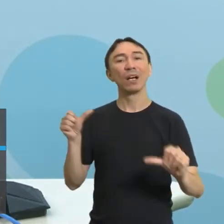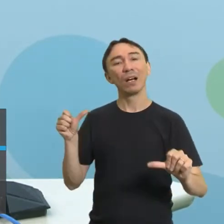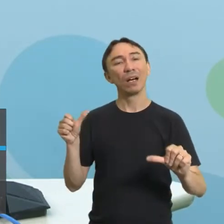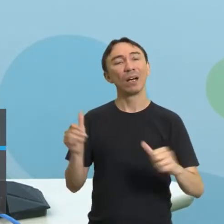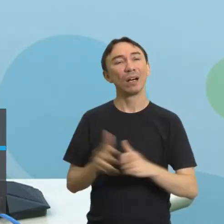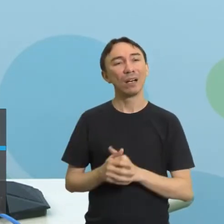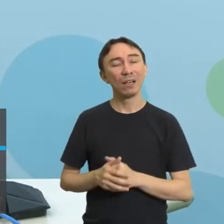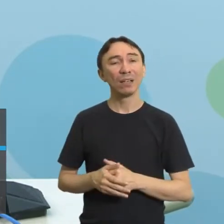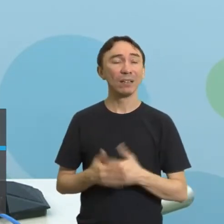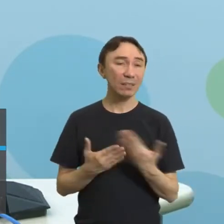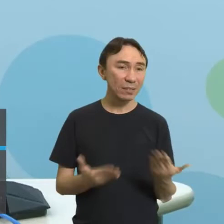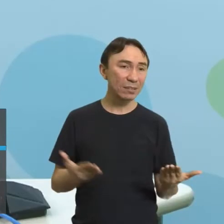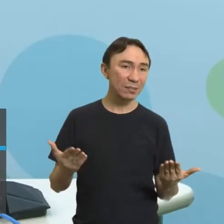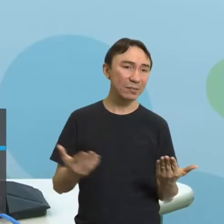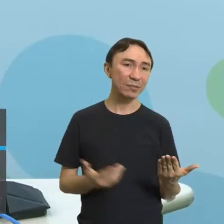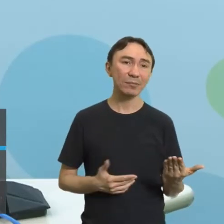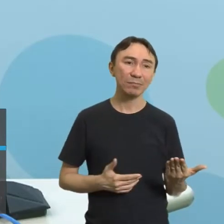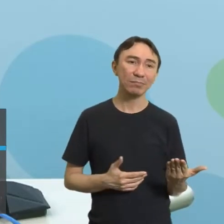conseguir construir aí